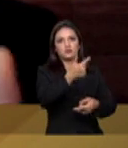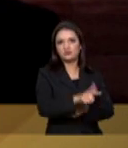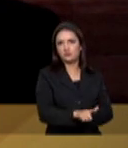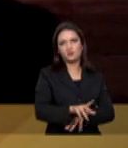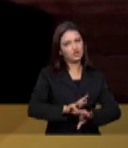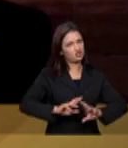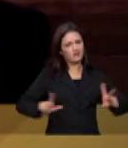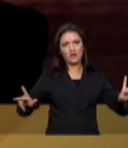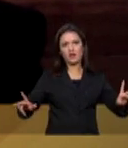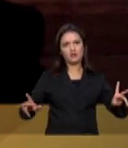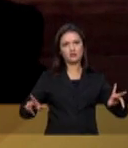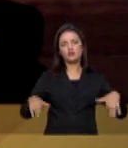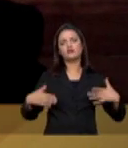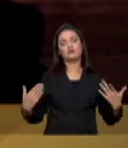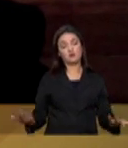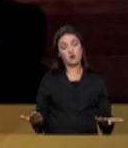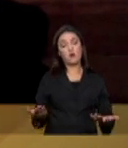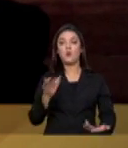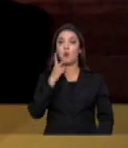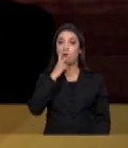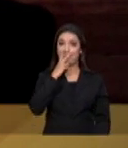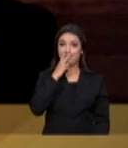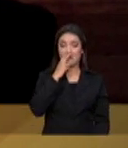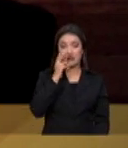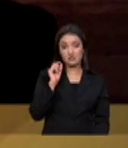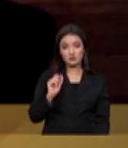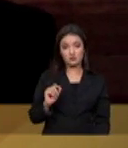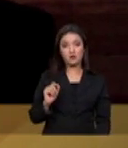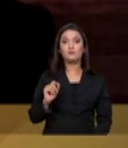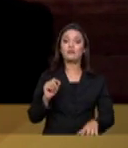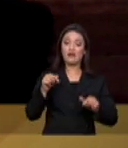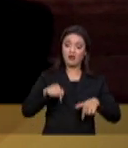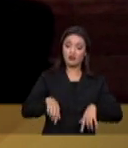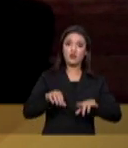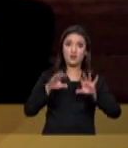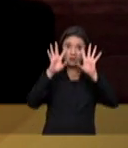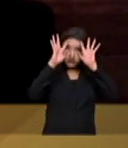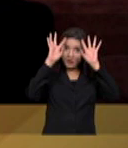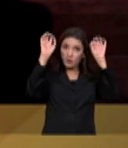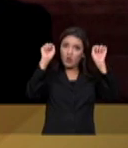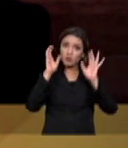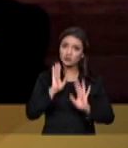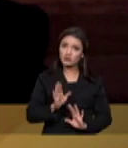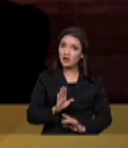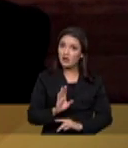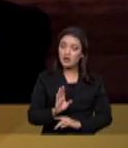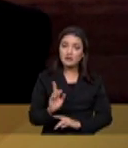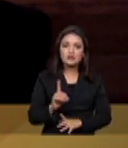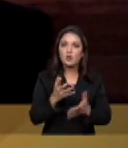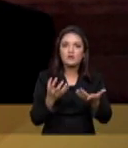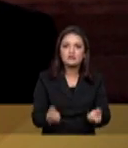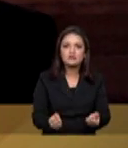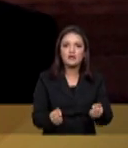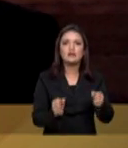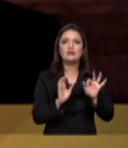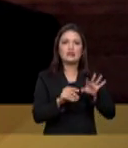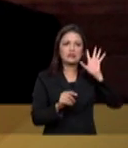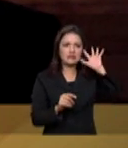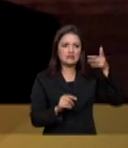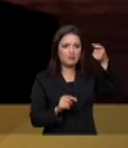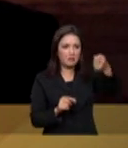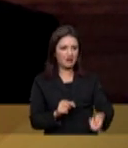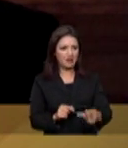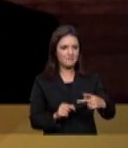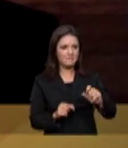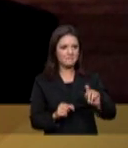nela nessa primeira razão evidente que o próprio tribunal não admitiu que as condicionantes da